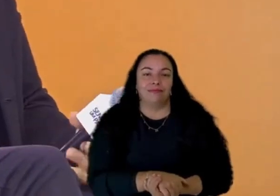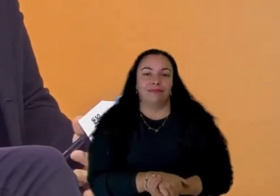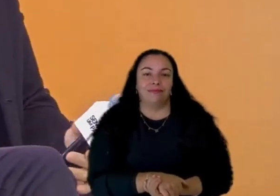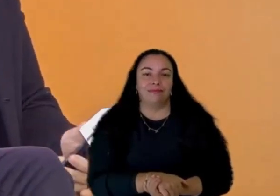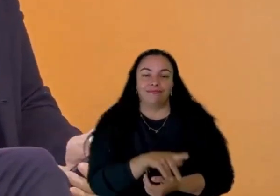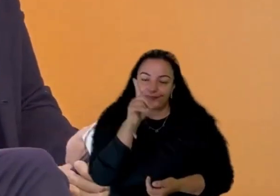é